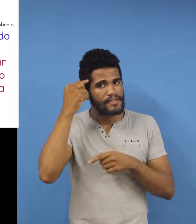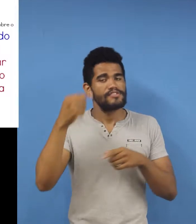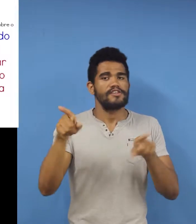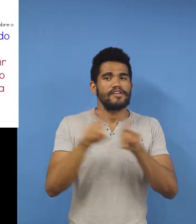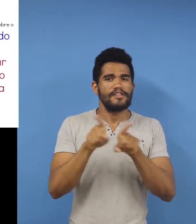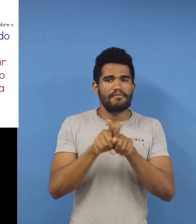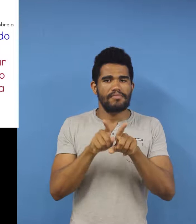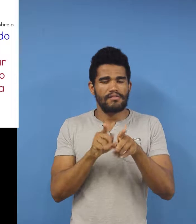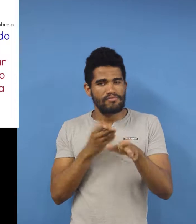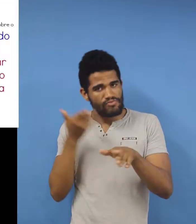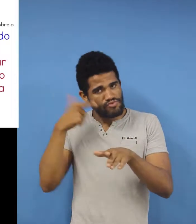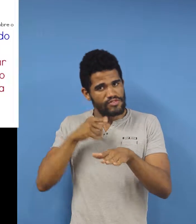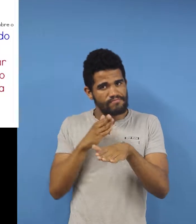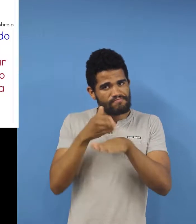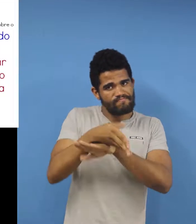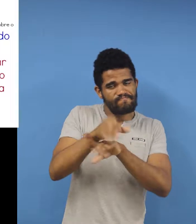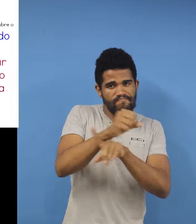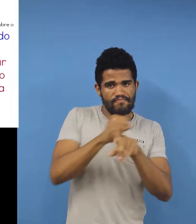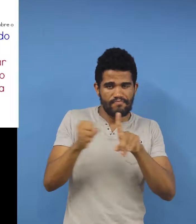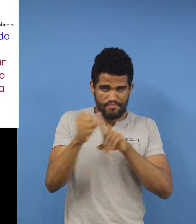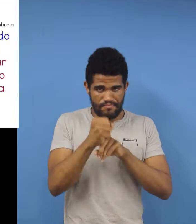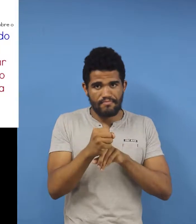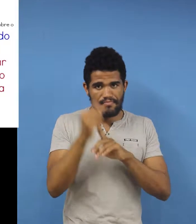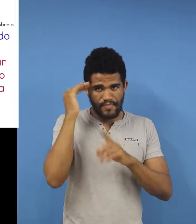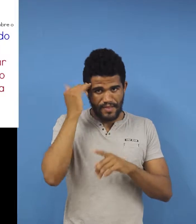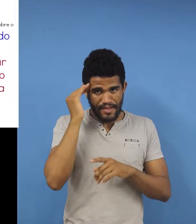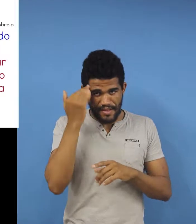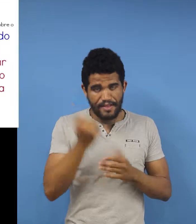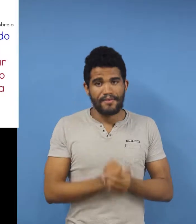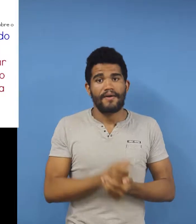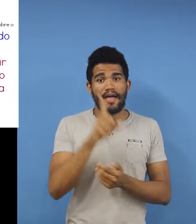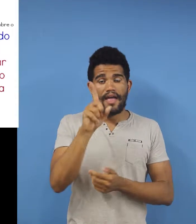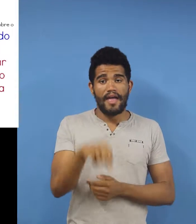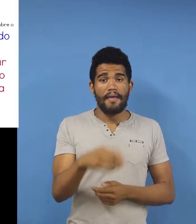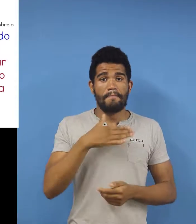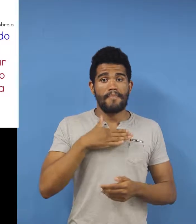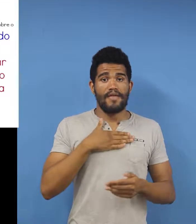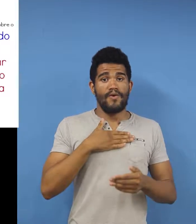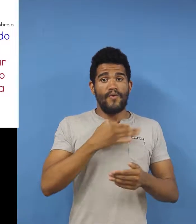corpo, é com a mente também. E o seu enquadramento, né, como você